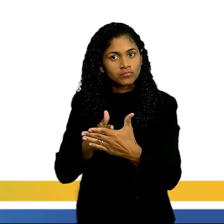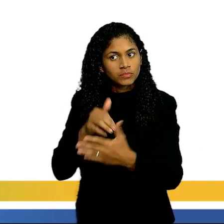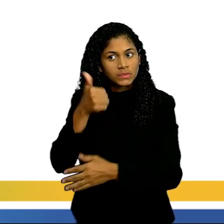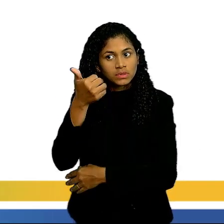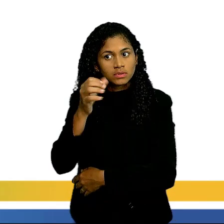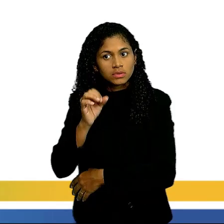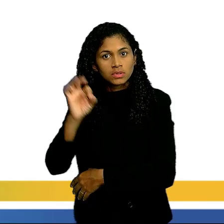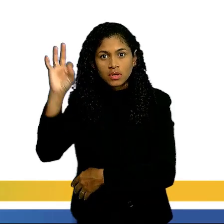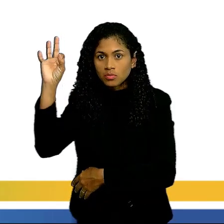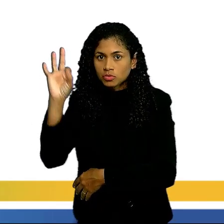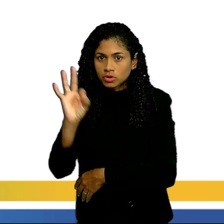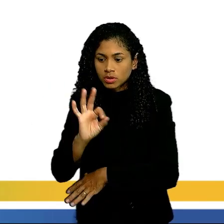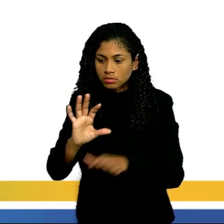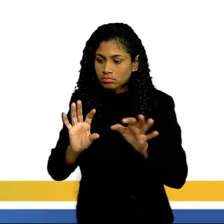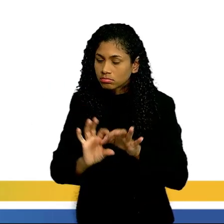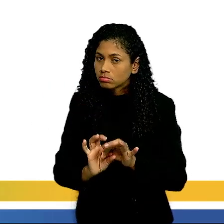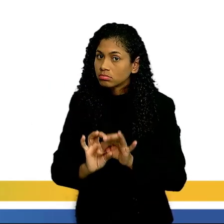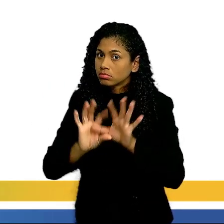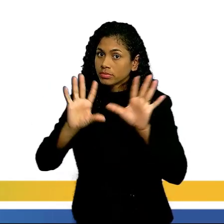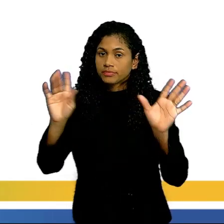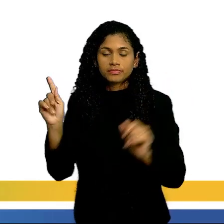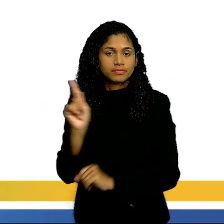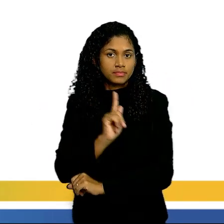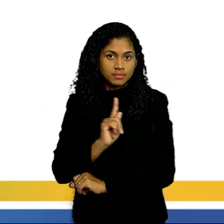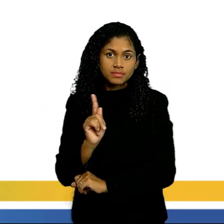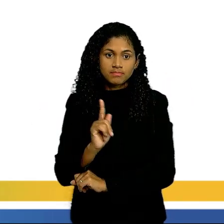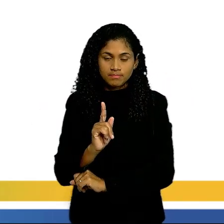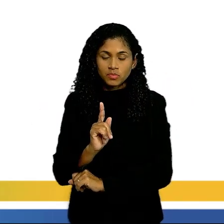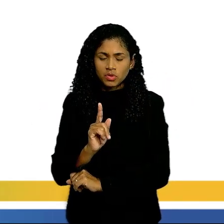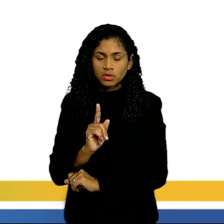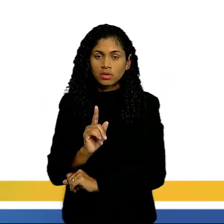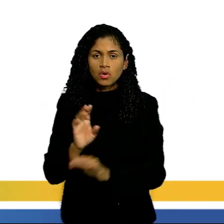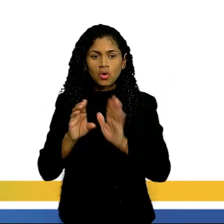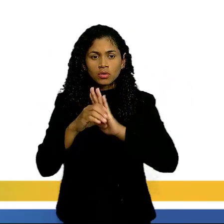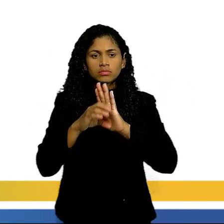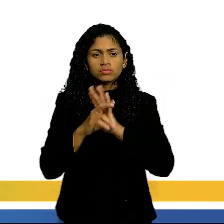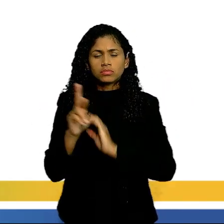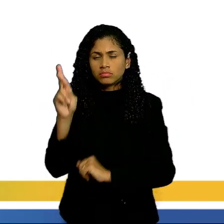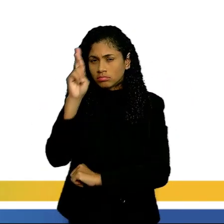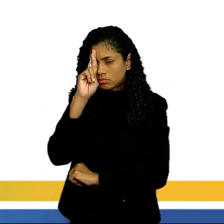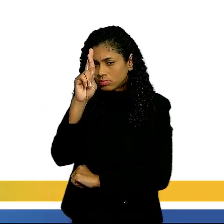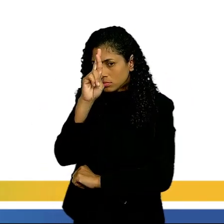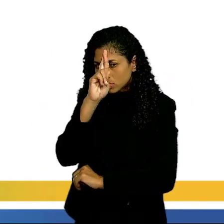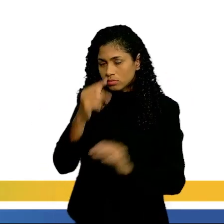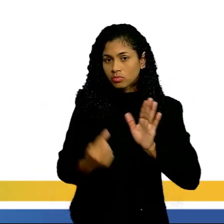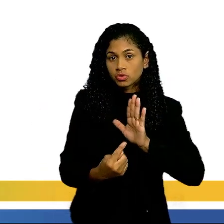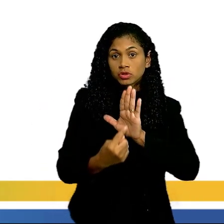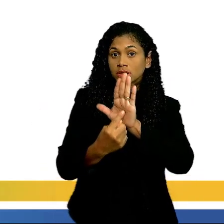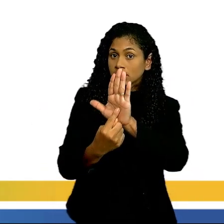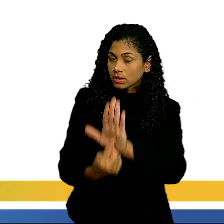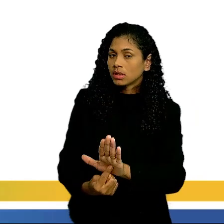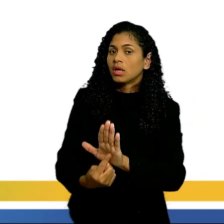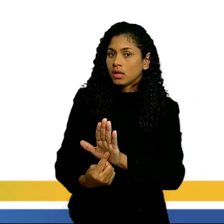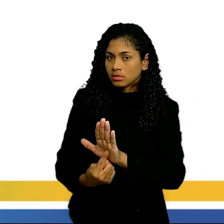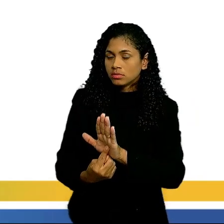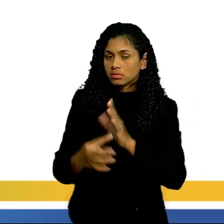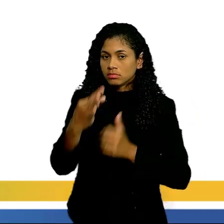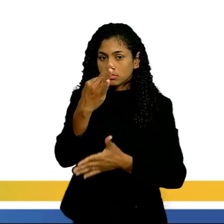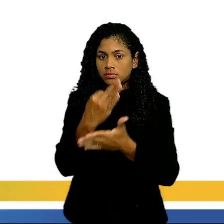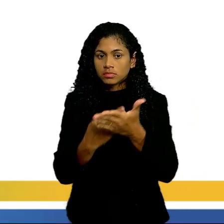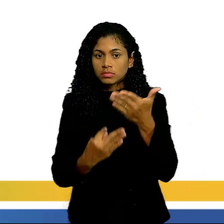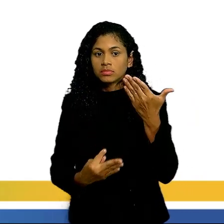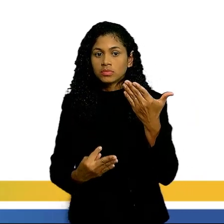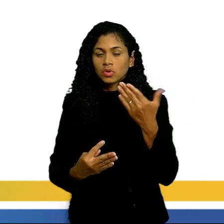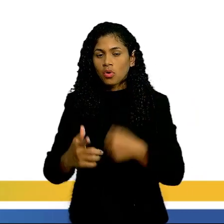livre. Então, no contexto histórico retratado pelo texto, a relação entre o governo e o movimento